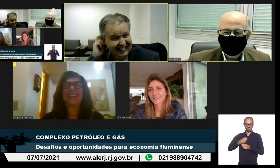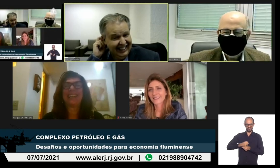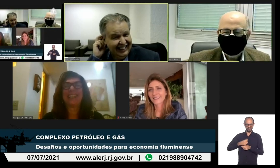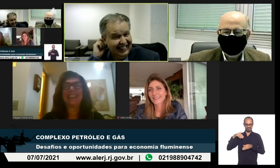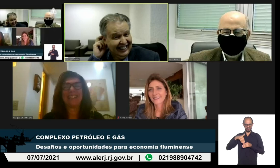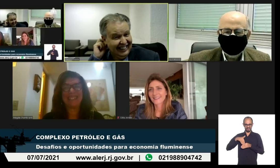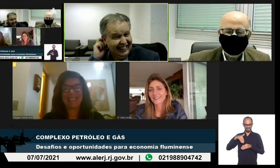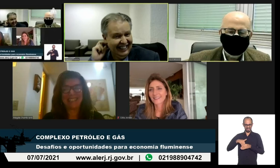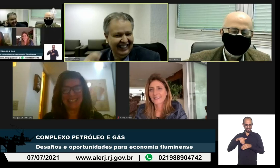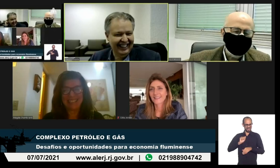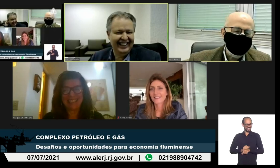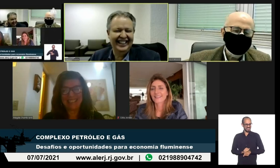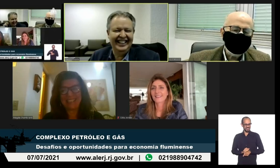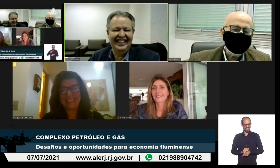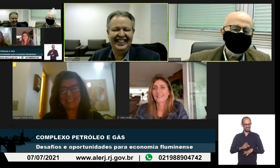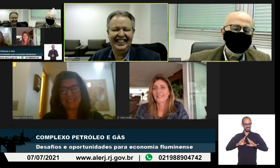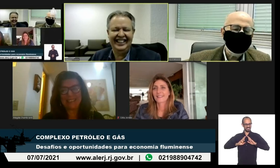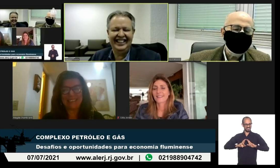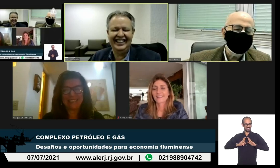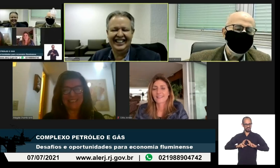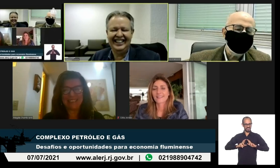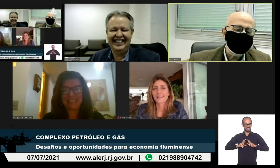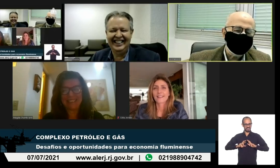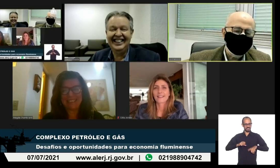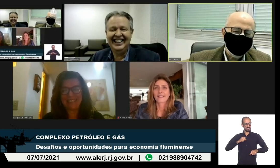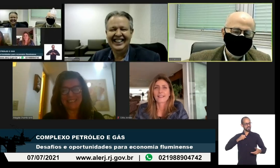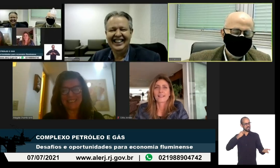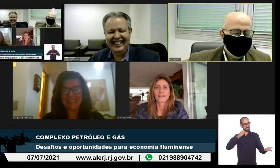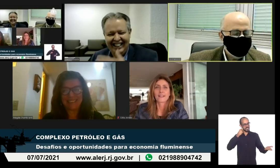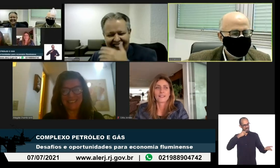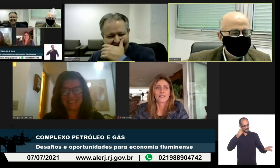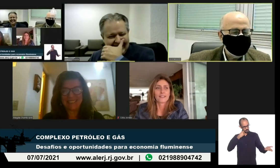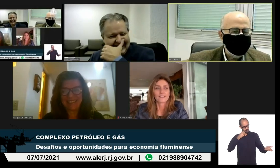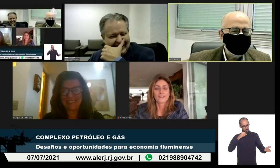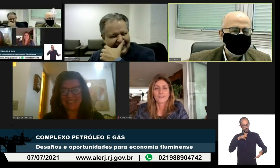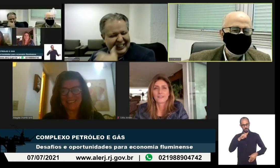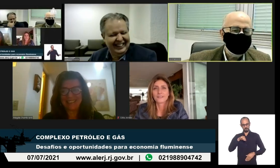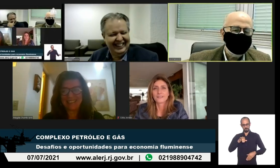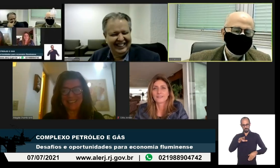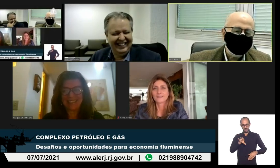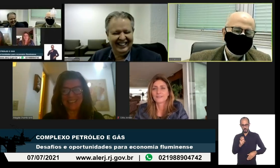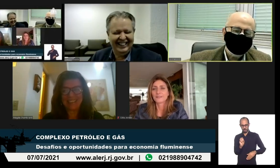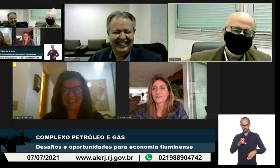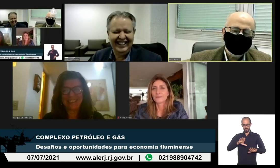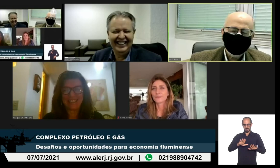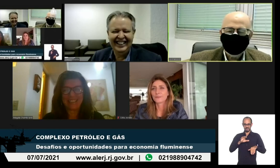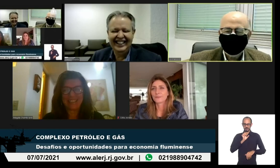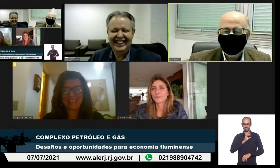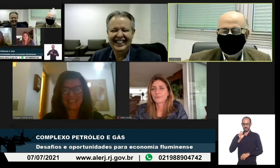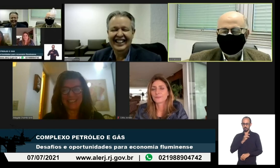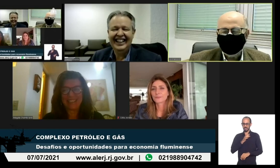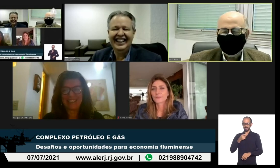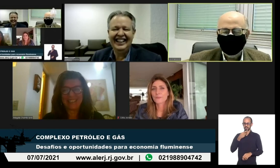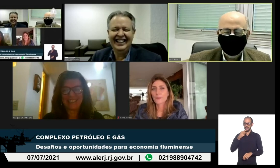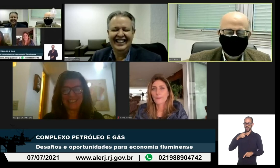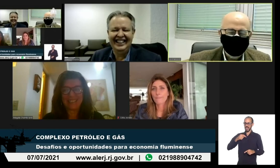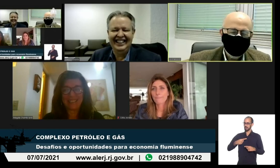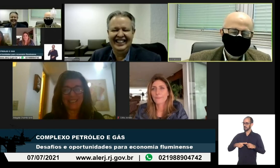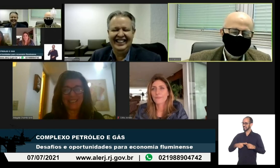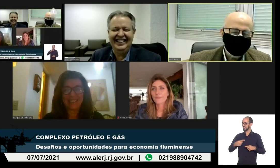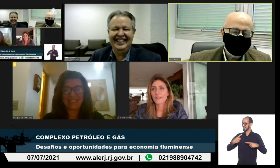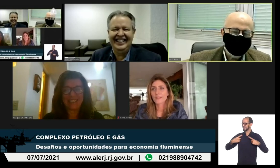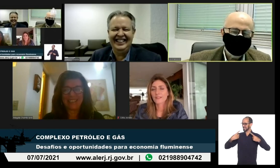Eu prefiro que seja senador Mauro Osório. Mas tenho medo de dizer, porque fica